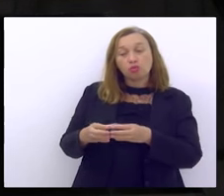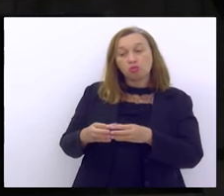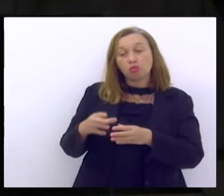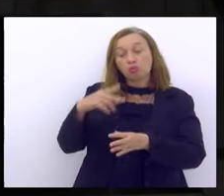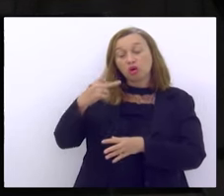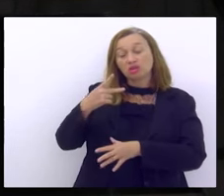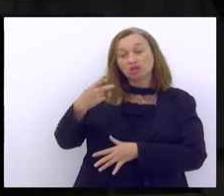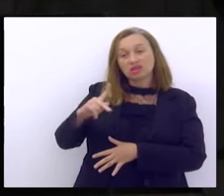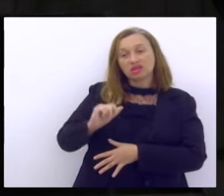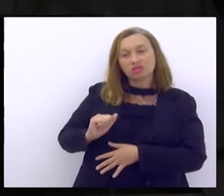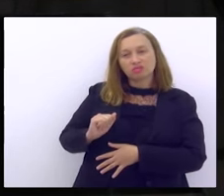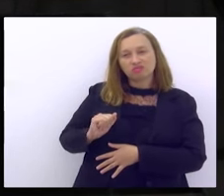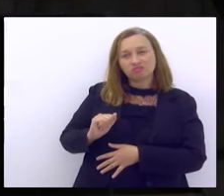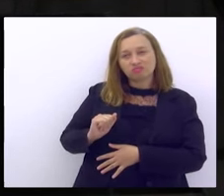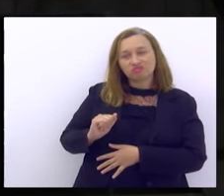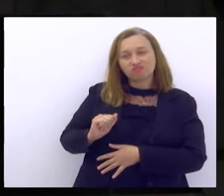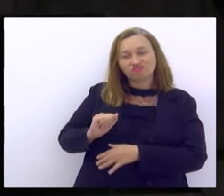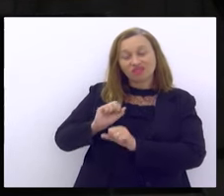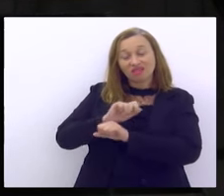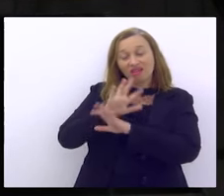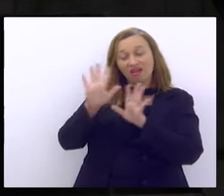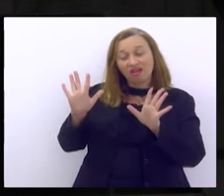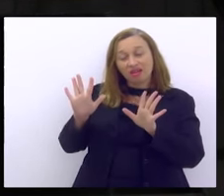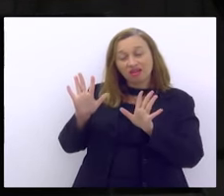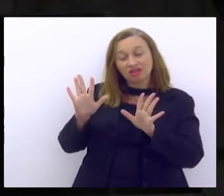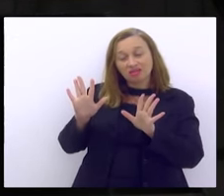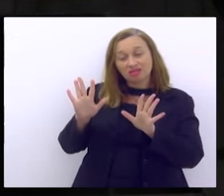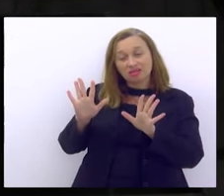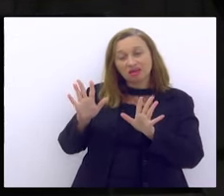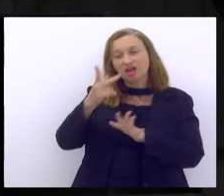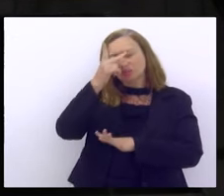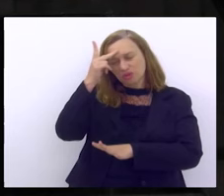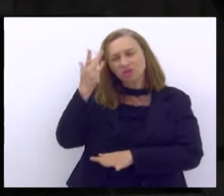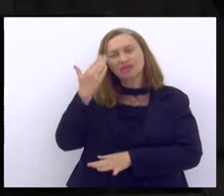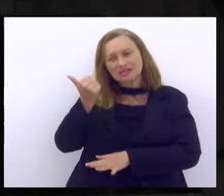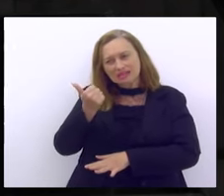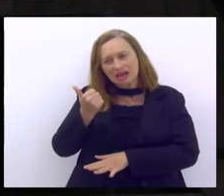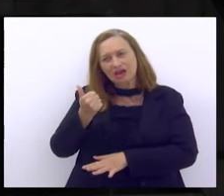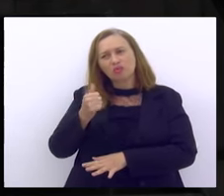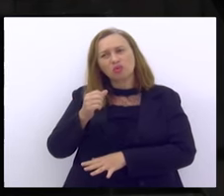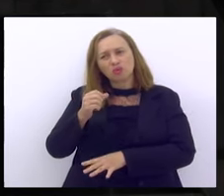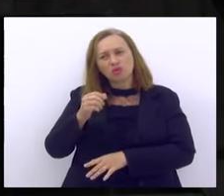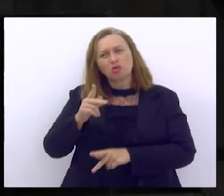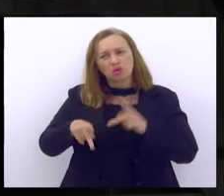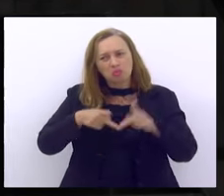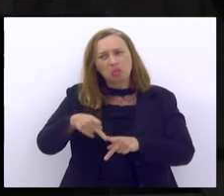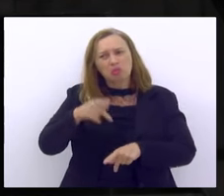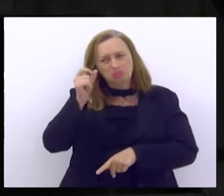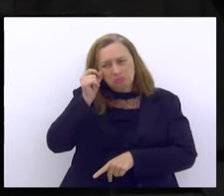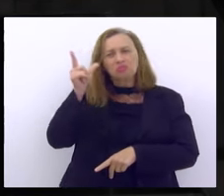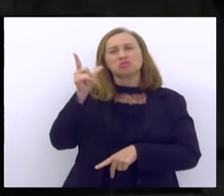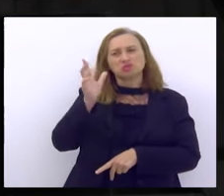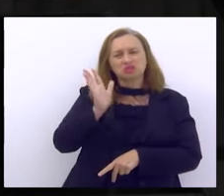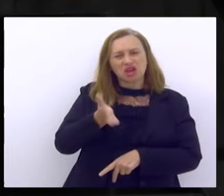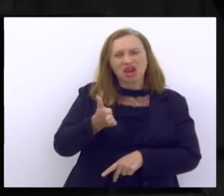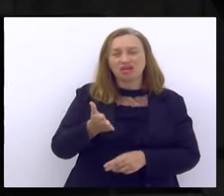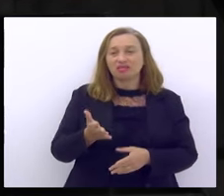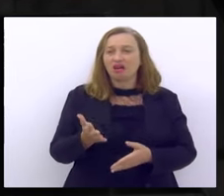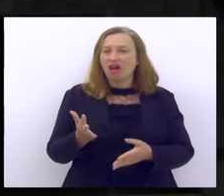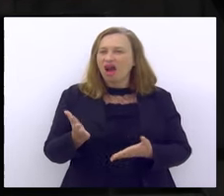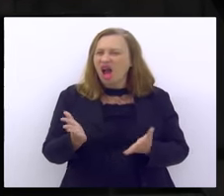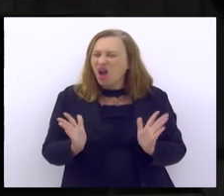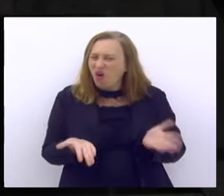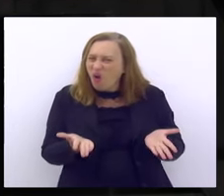uma... Com clareza, o mundo político sabe disso. As pessoas também sabem. O povo já acordou para isso. Não adianta agora